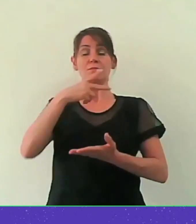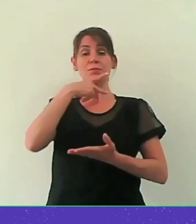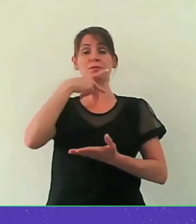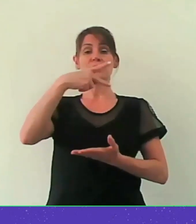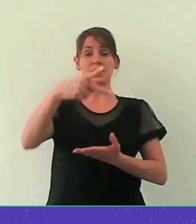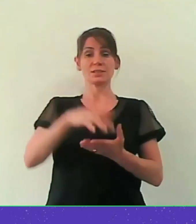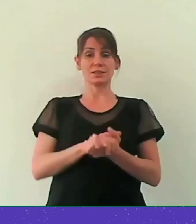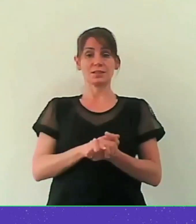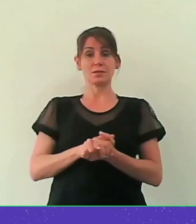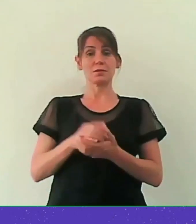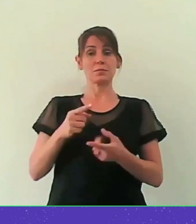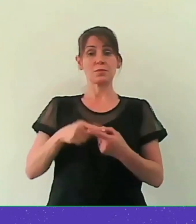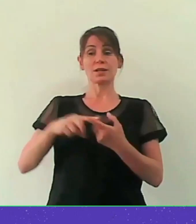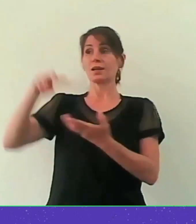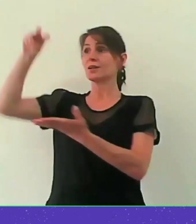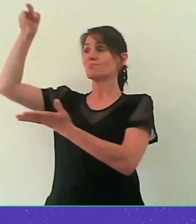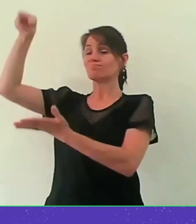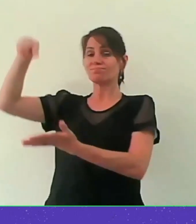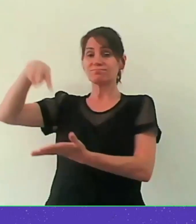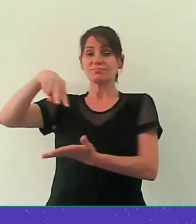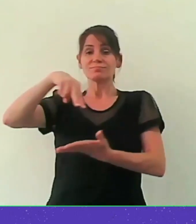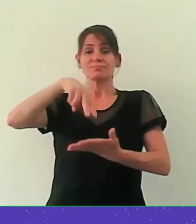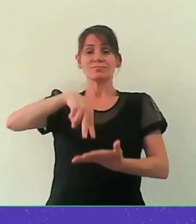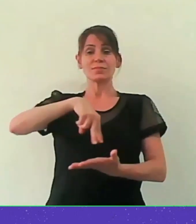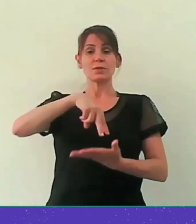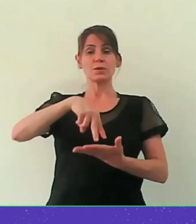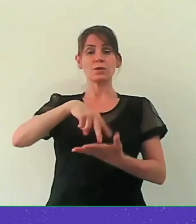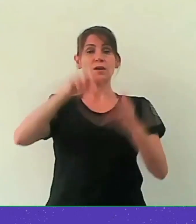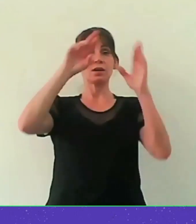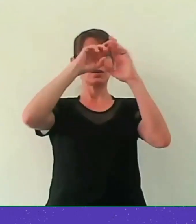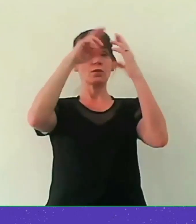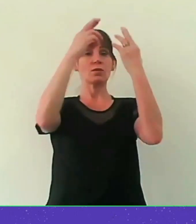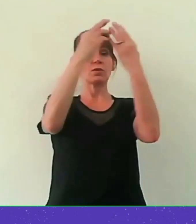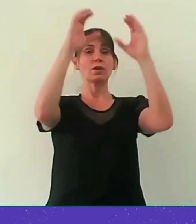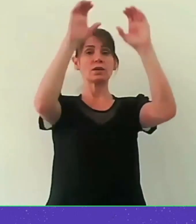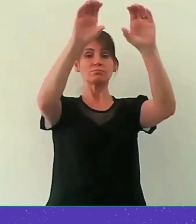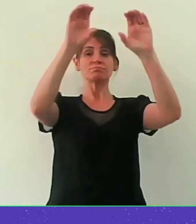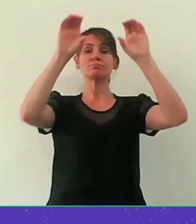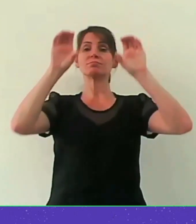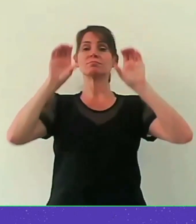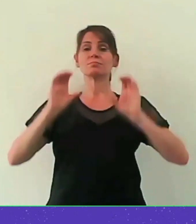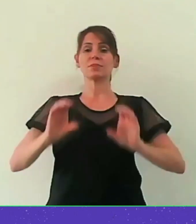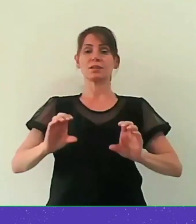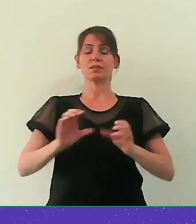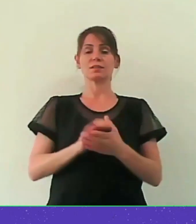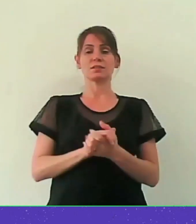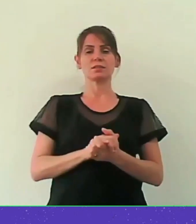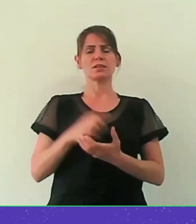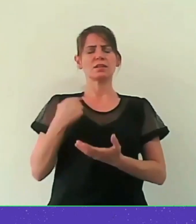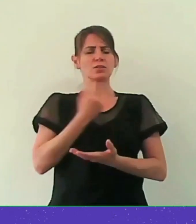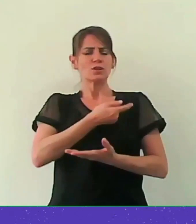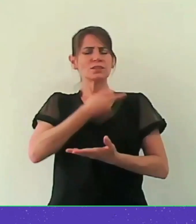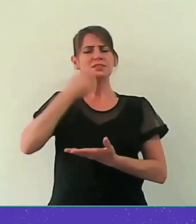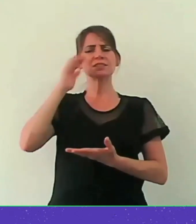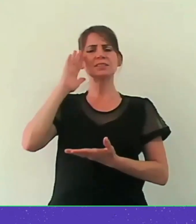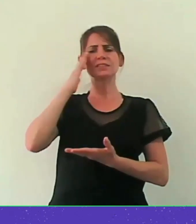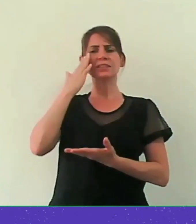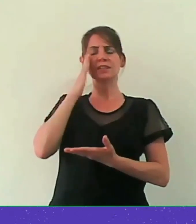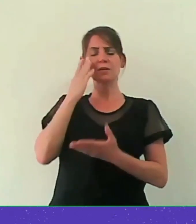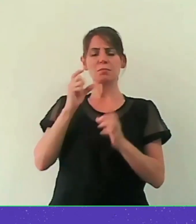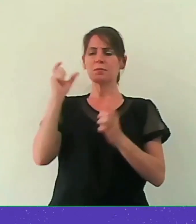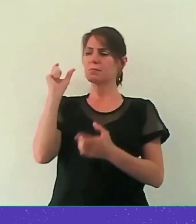volta, para introduzir o seu reino. Entendemos que a palavra de Deus é a ordem de Deus para a